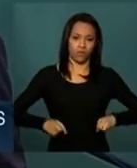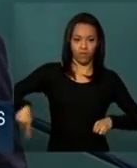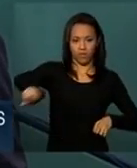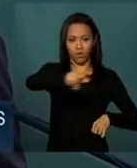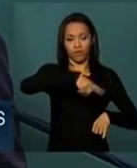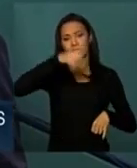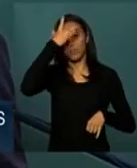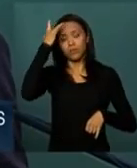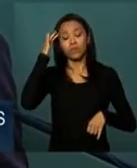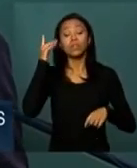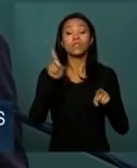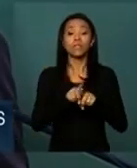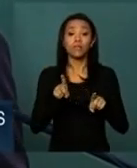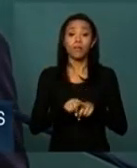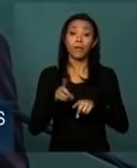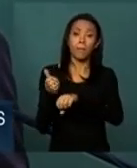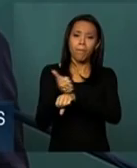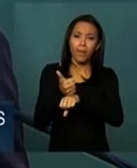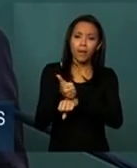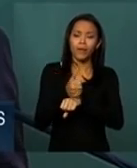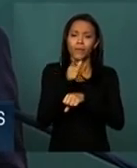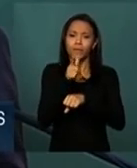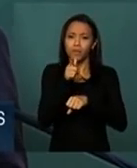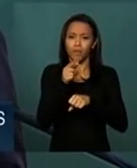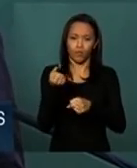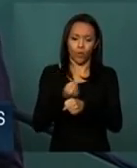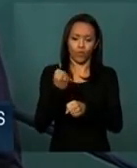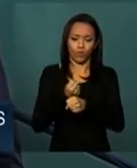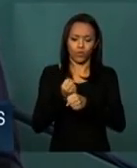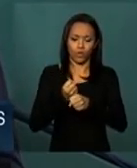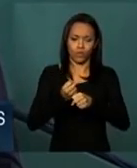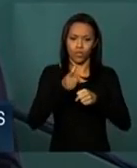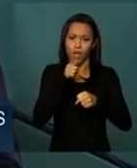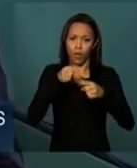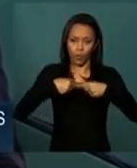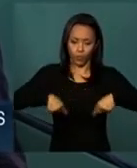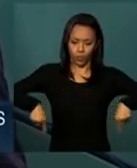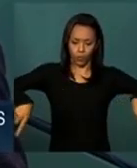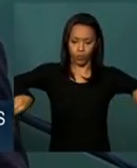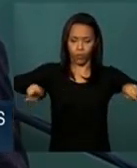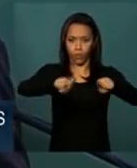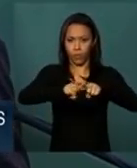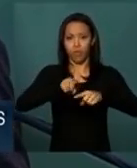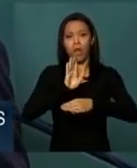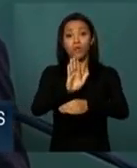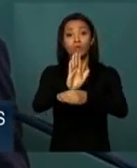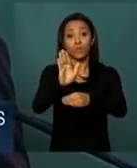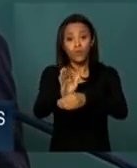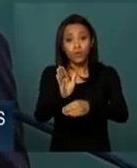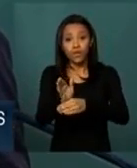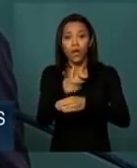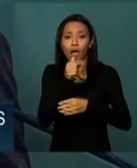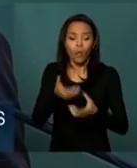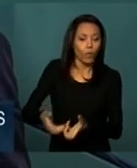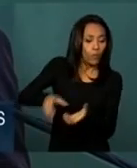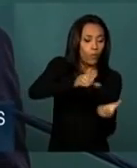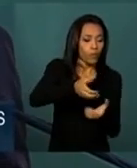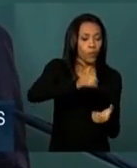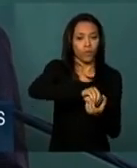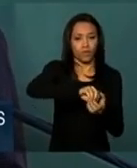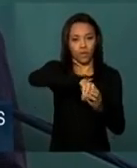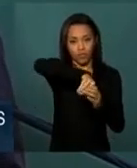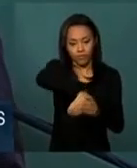nossas reservas hídricas, como pequenos açudes. Dizer que a forma corajosa como o governo federal encarou